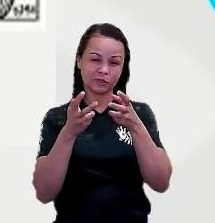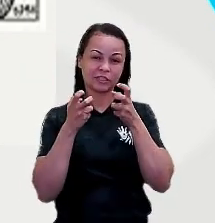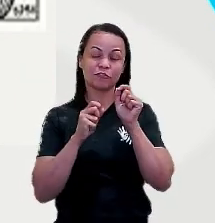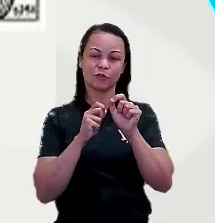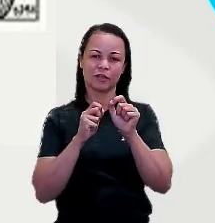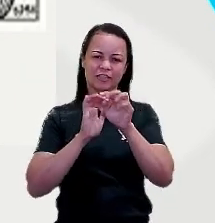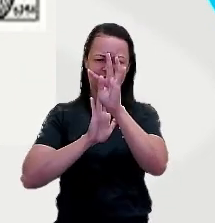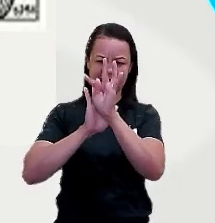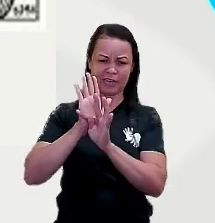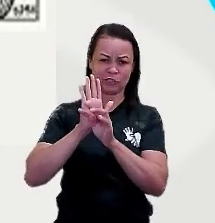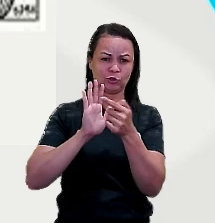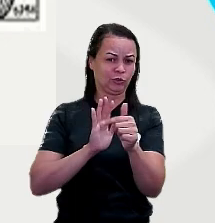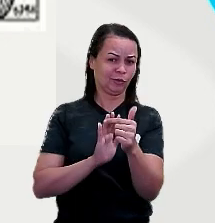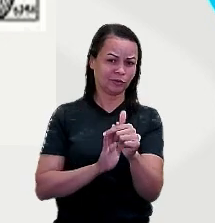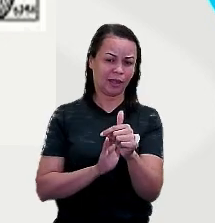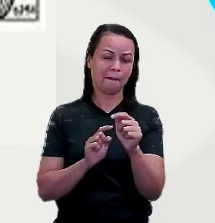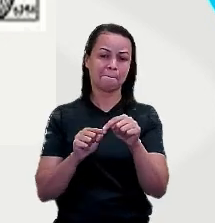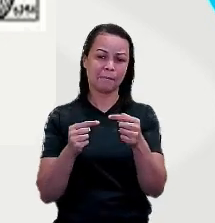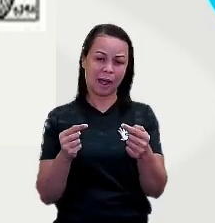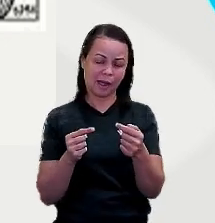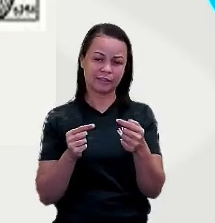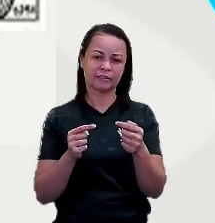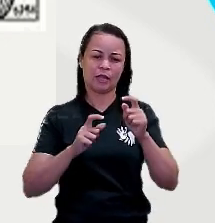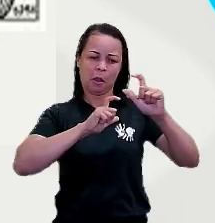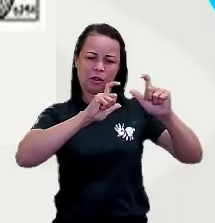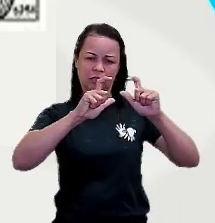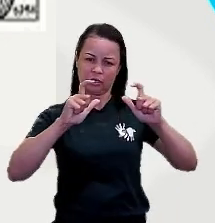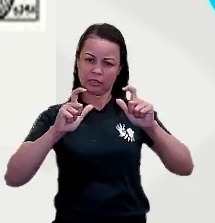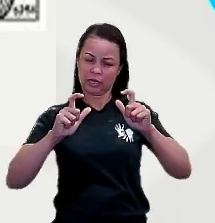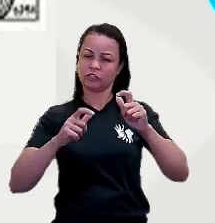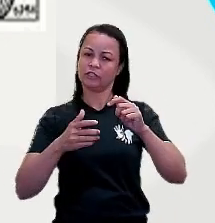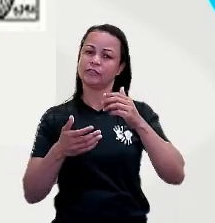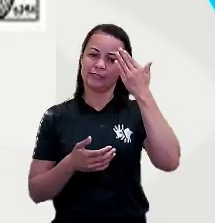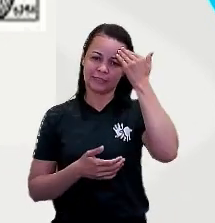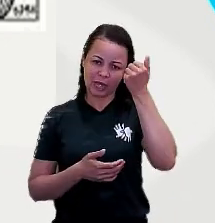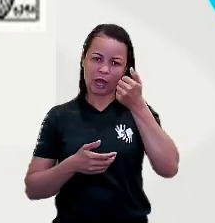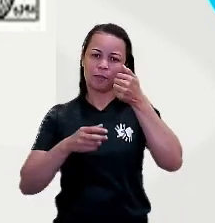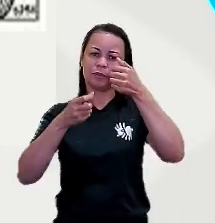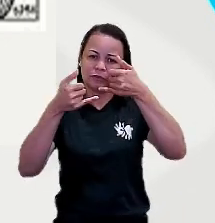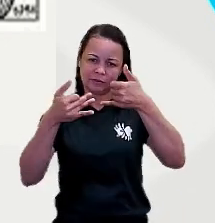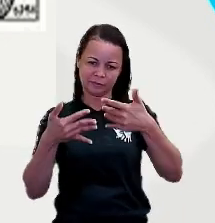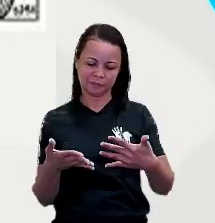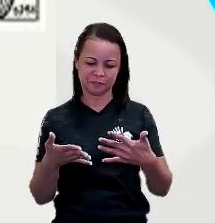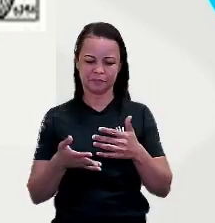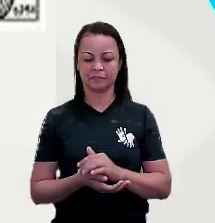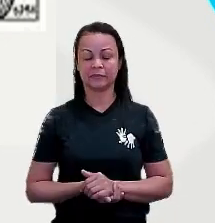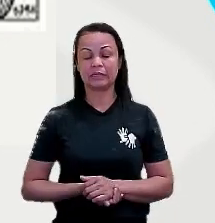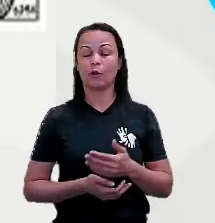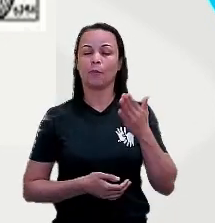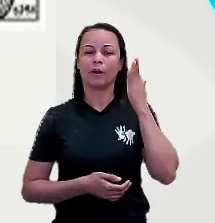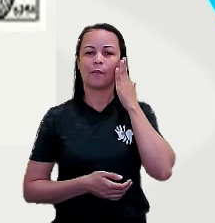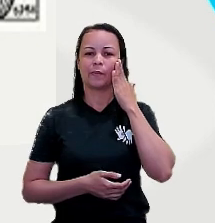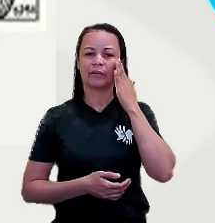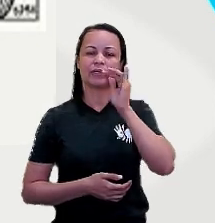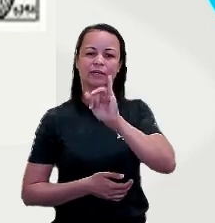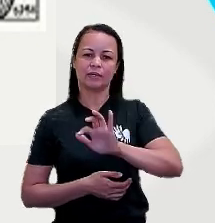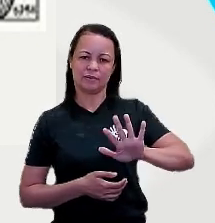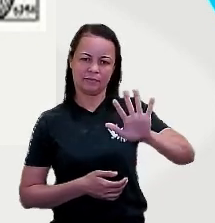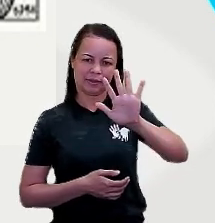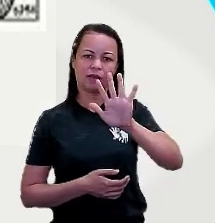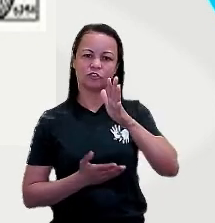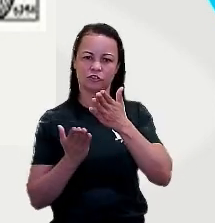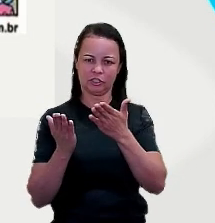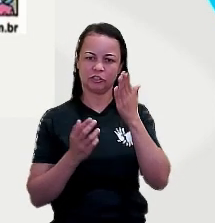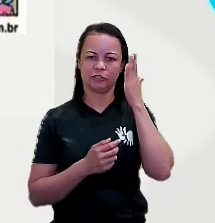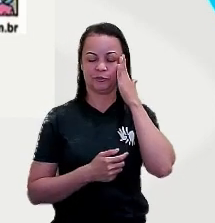tirinha está querendo dizer. Não é? Então, dá para entender através só dos desenhos a nossa